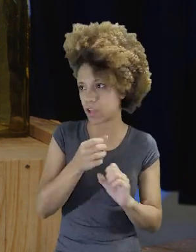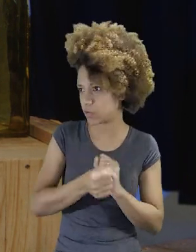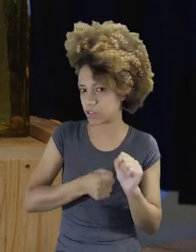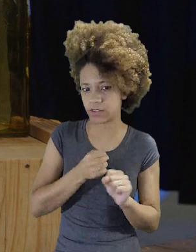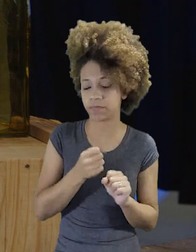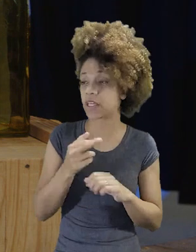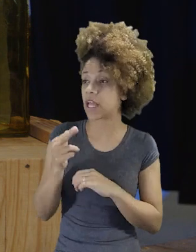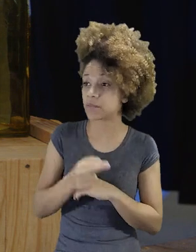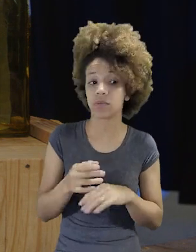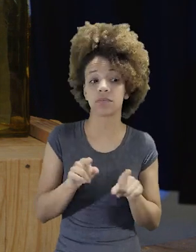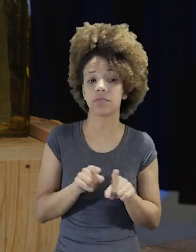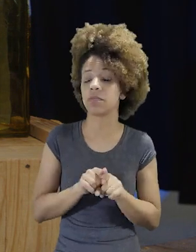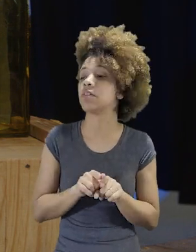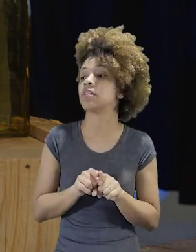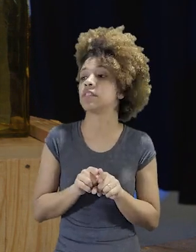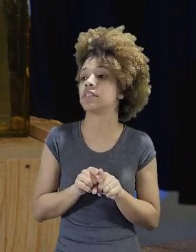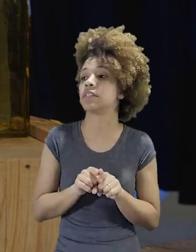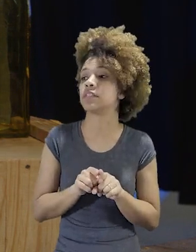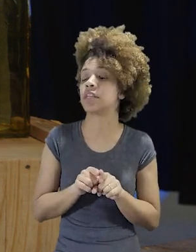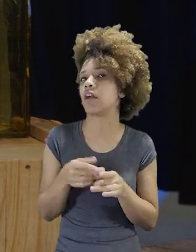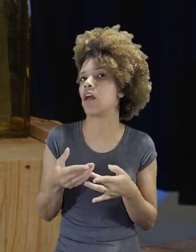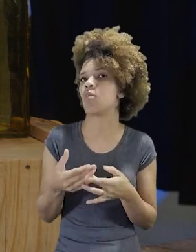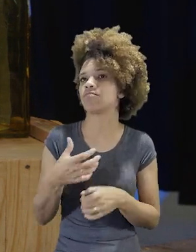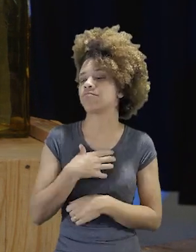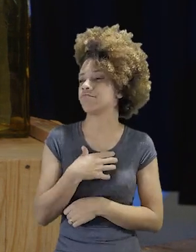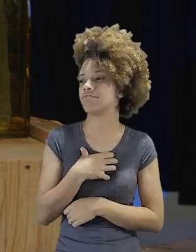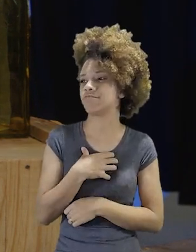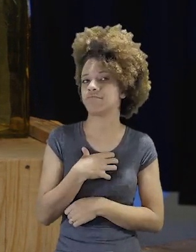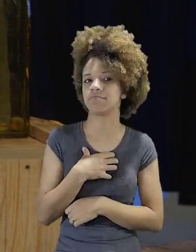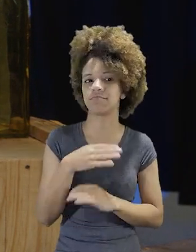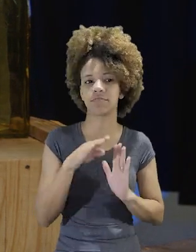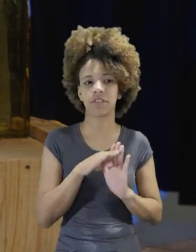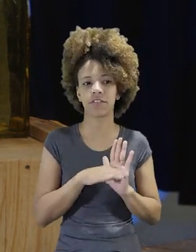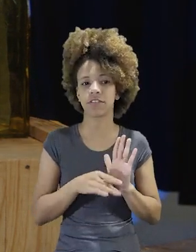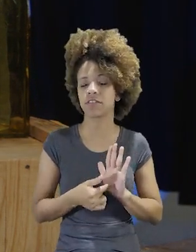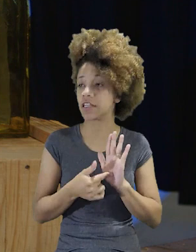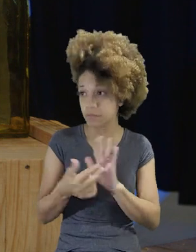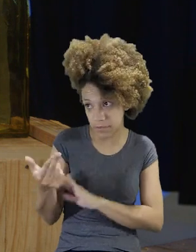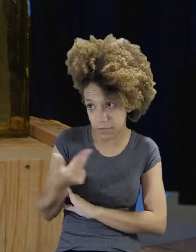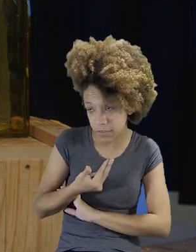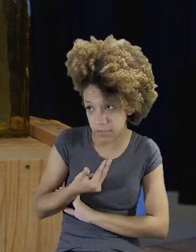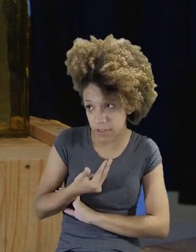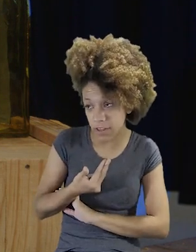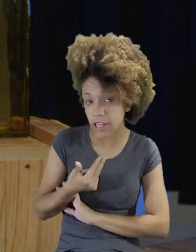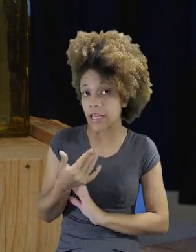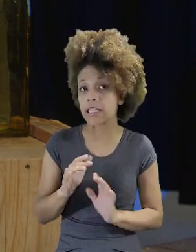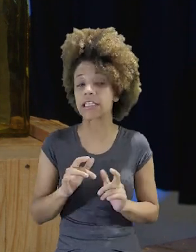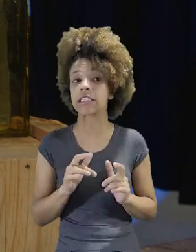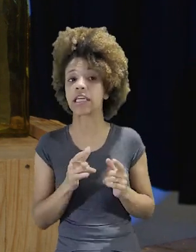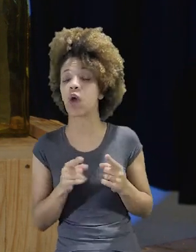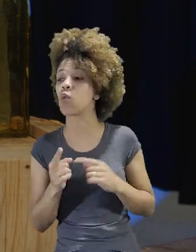o destaque do ano e a resposta que ele recebeu eu me deu respostas